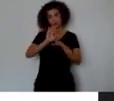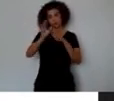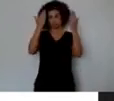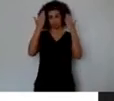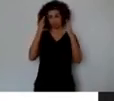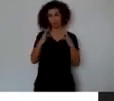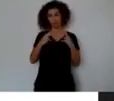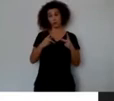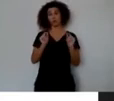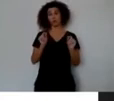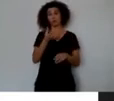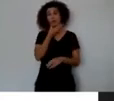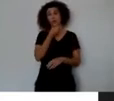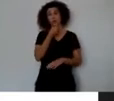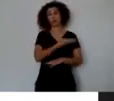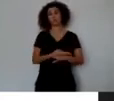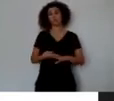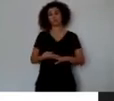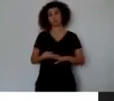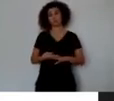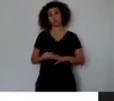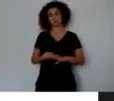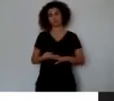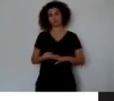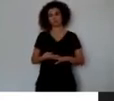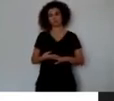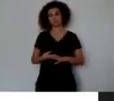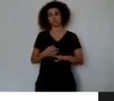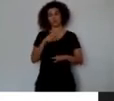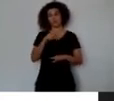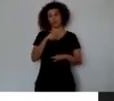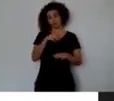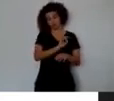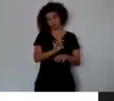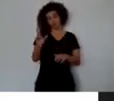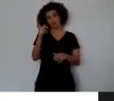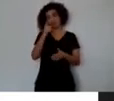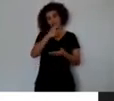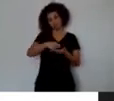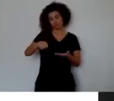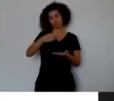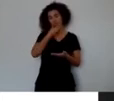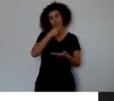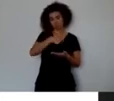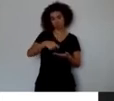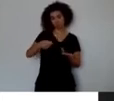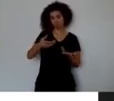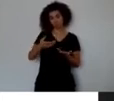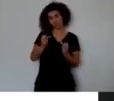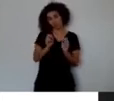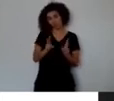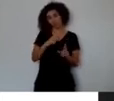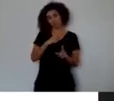eles são homens brancos. E esses autores, eles criaram as teorias dele e pensaram a mente humana para seus iguais,